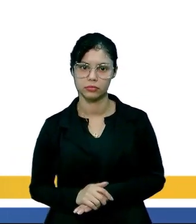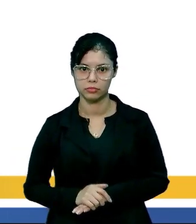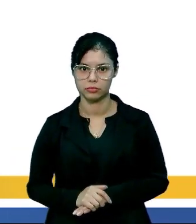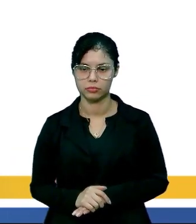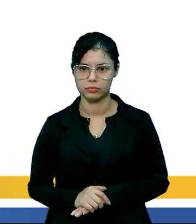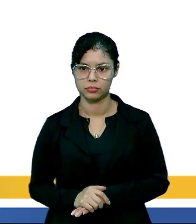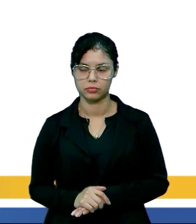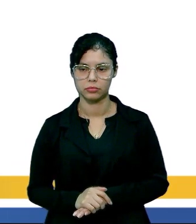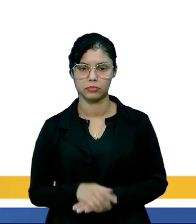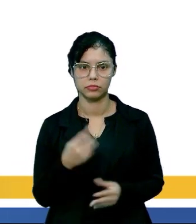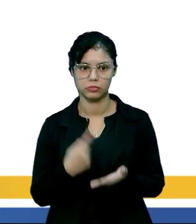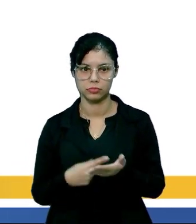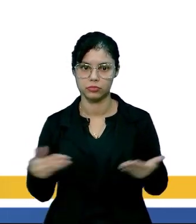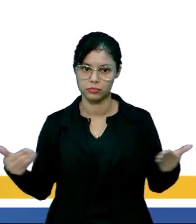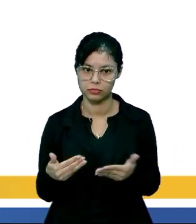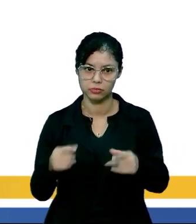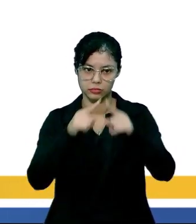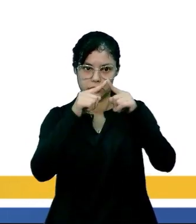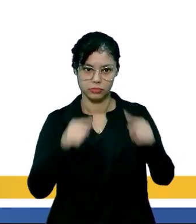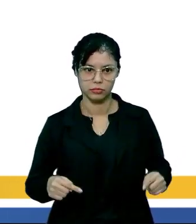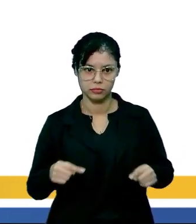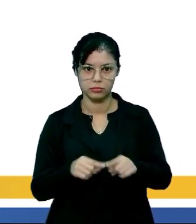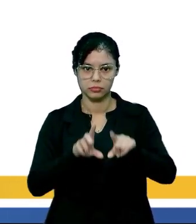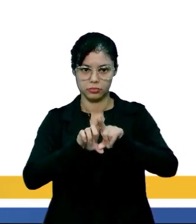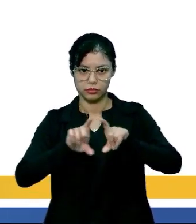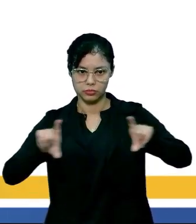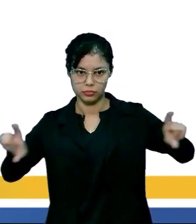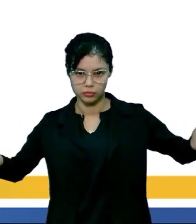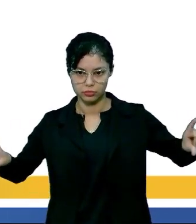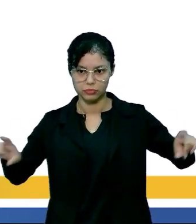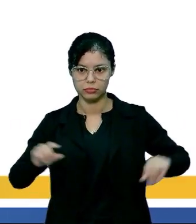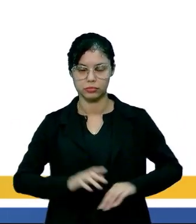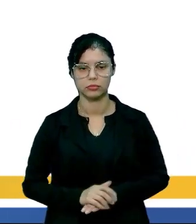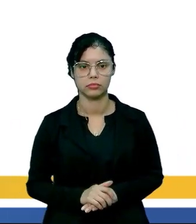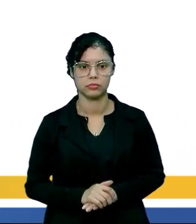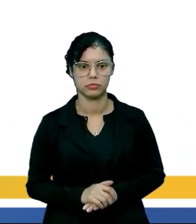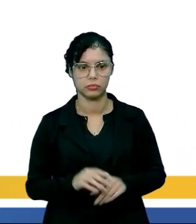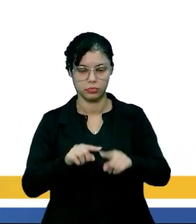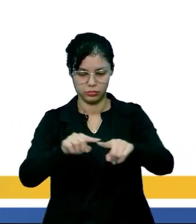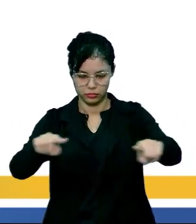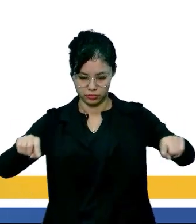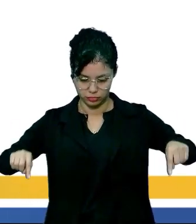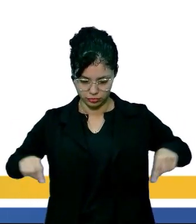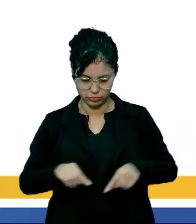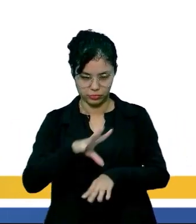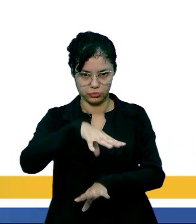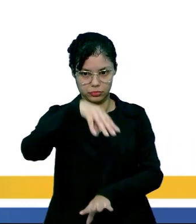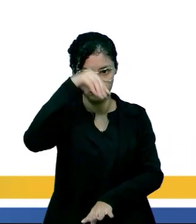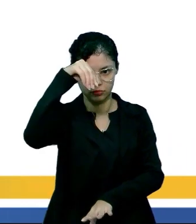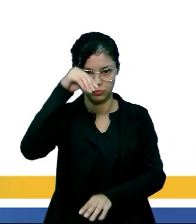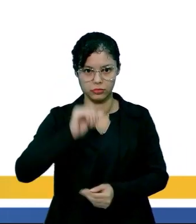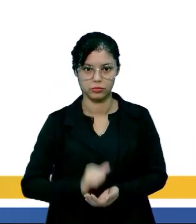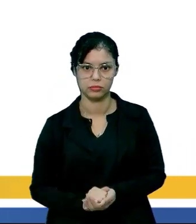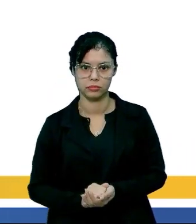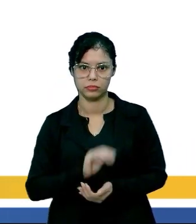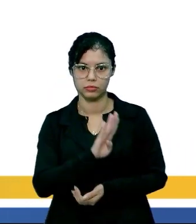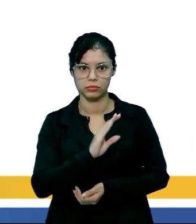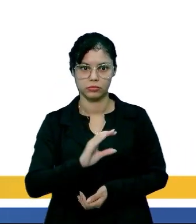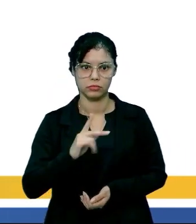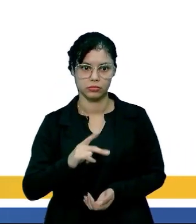2.000 metros, considerando agora o triângulo retângulo